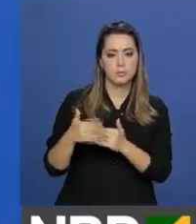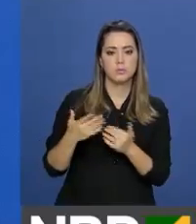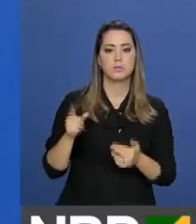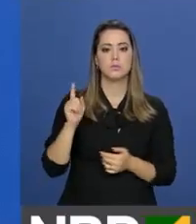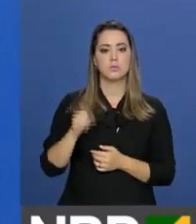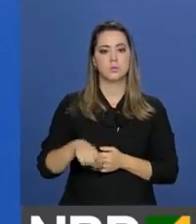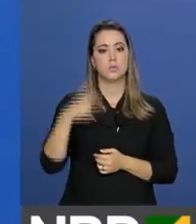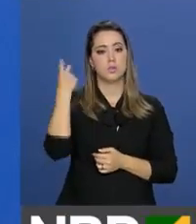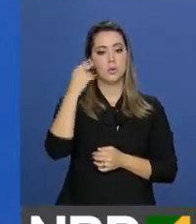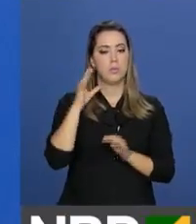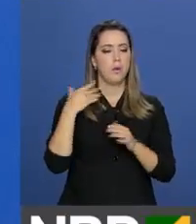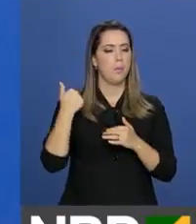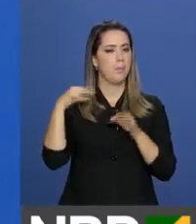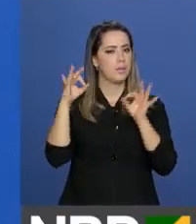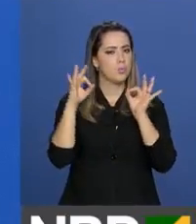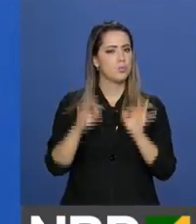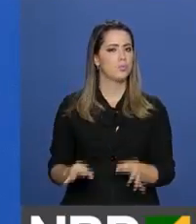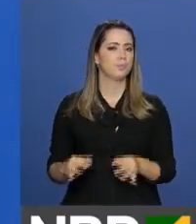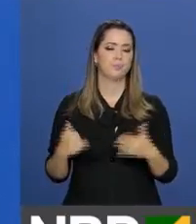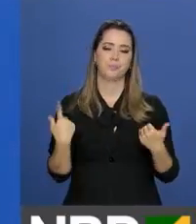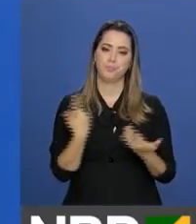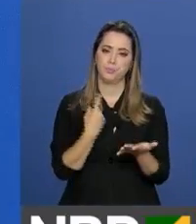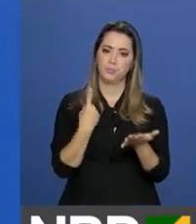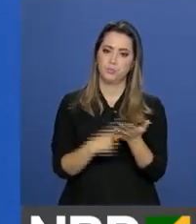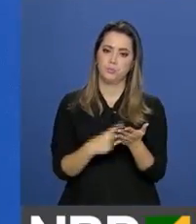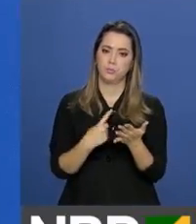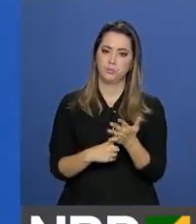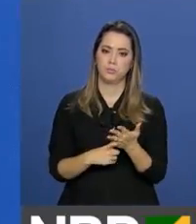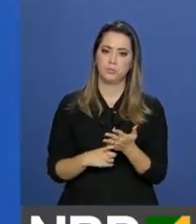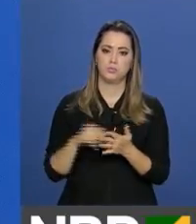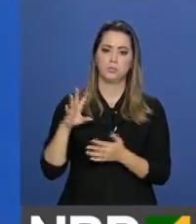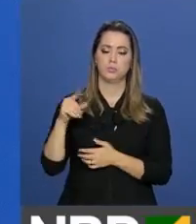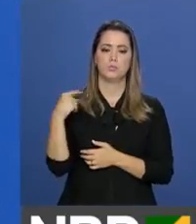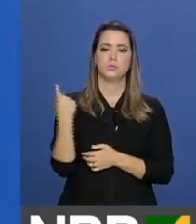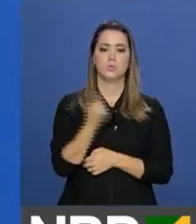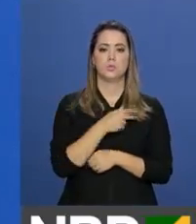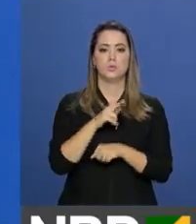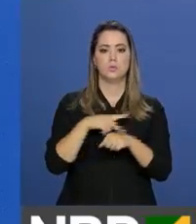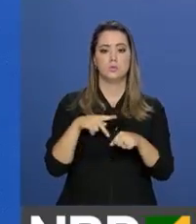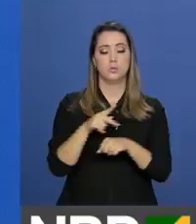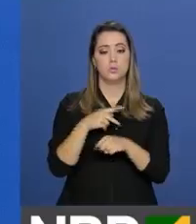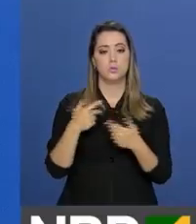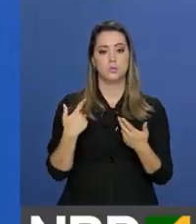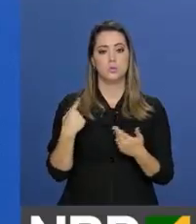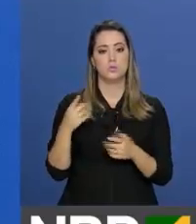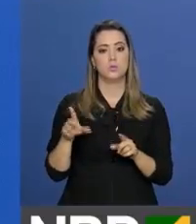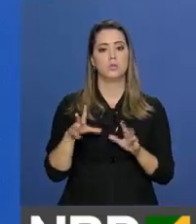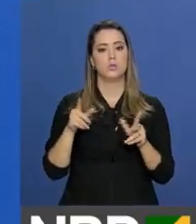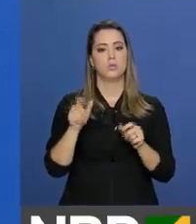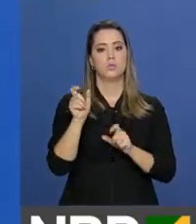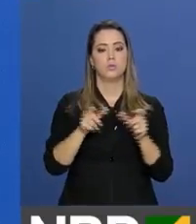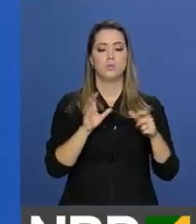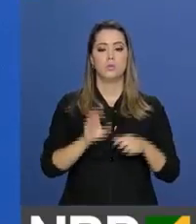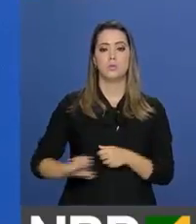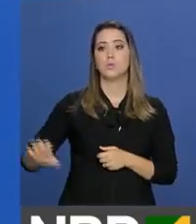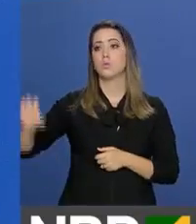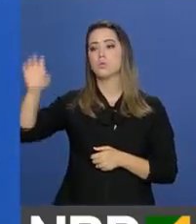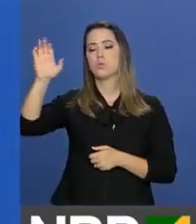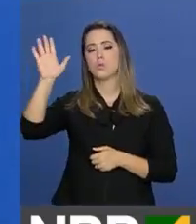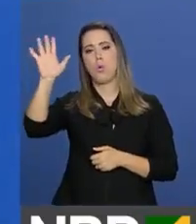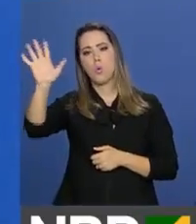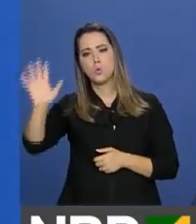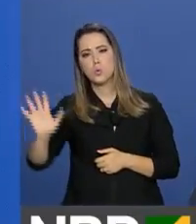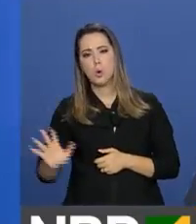naturalmente, mais justo. Nosso compromisso é com todos os brasileiros e com todas as regiões, que é o que